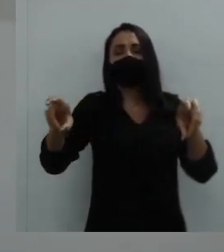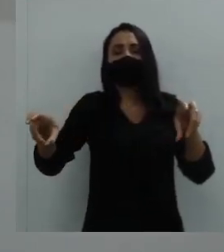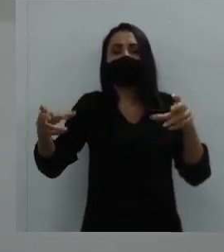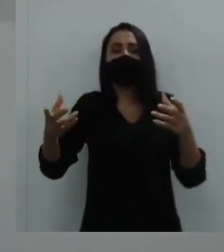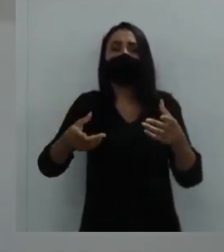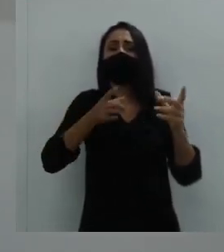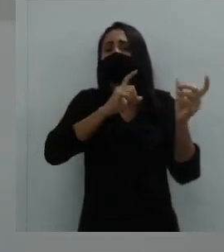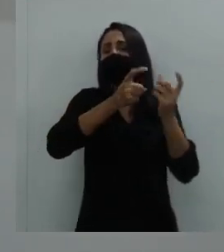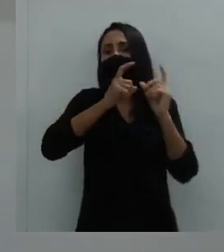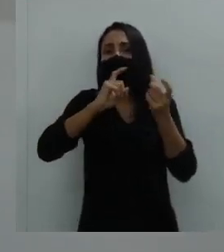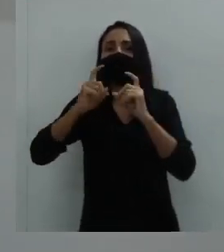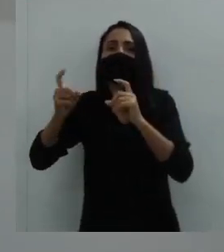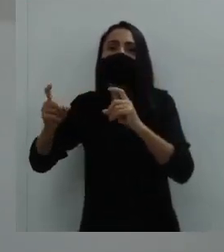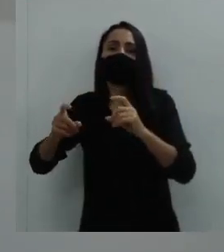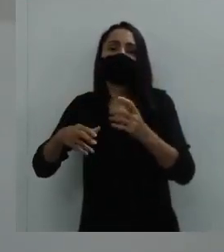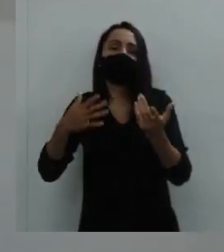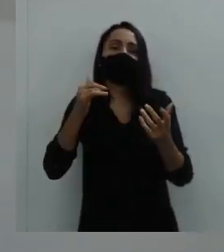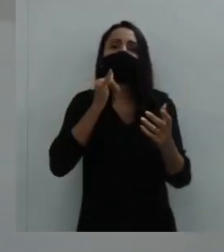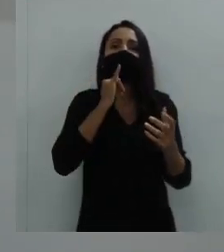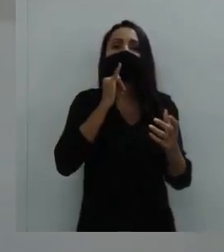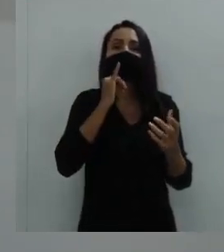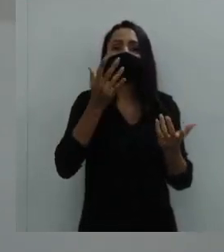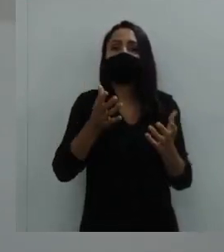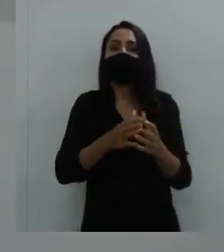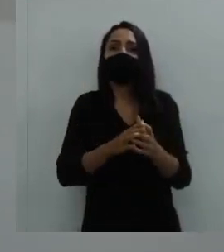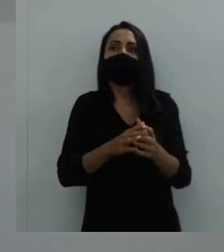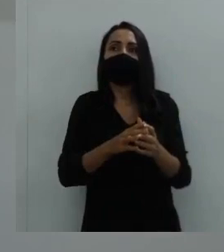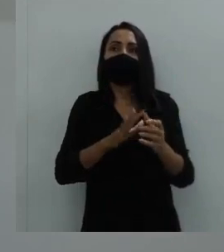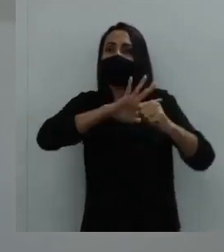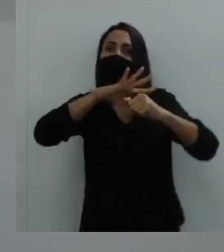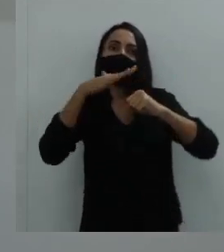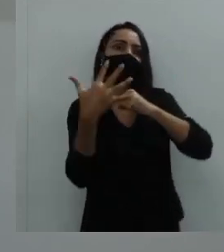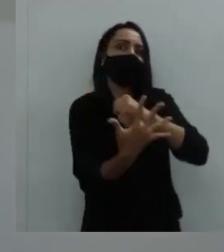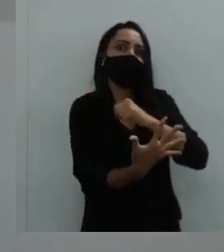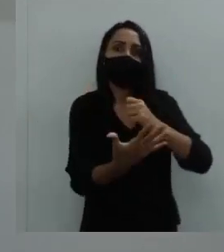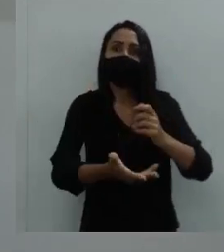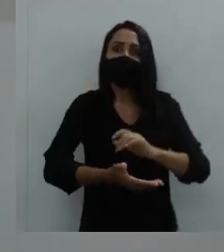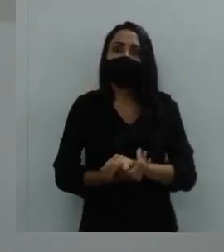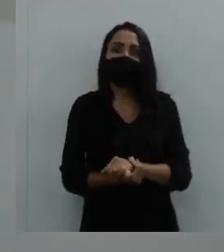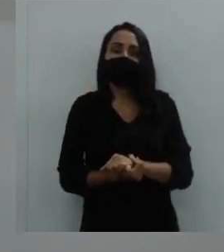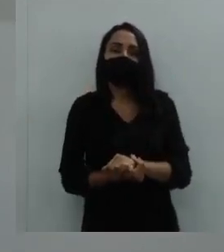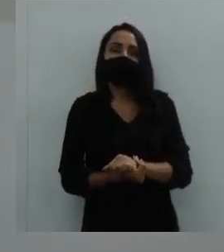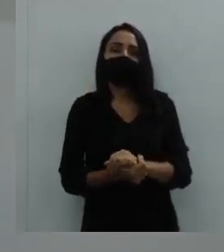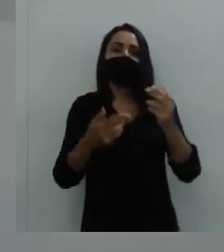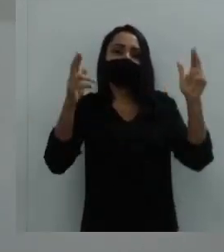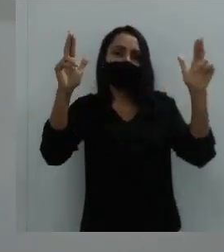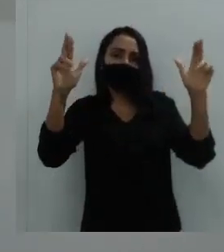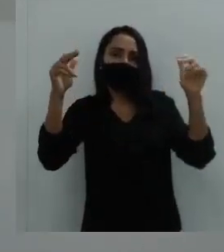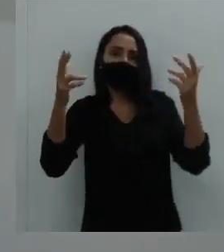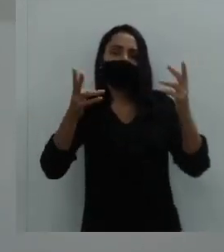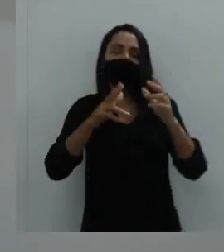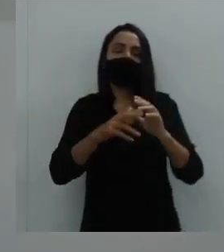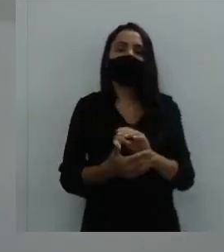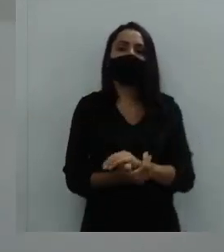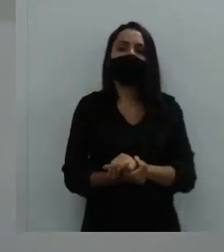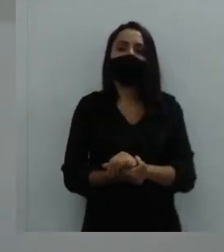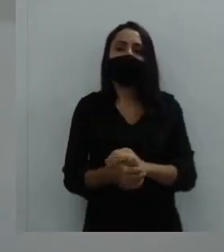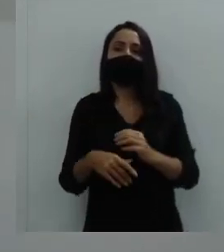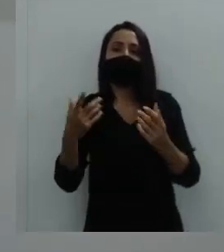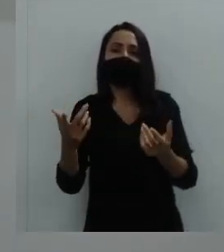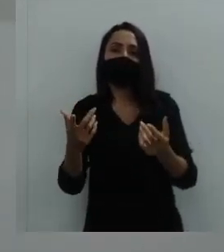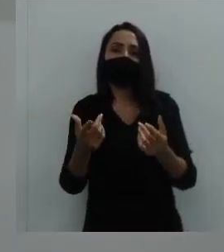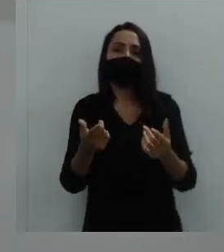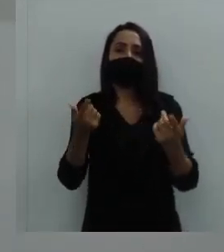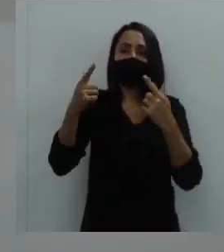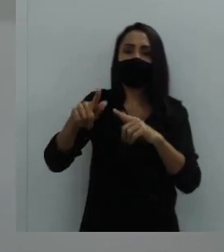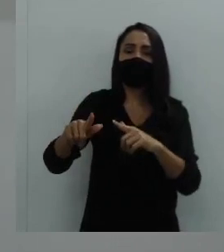um debate. Que tal, por exemplo, a situação da pandemia? Que tal fazer um júri? A questão prós,